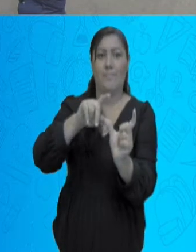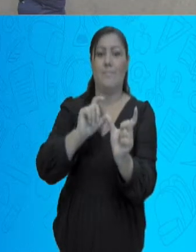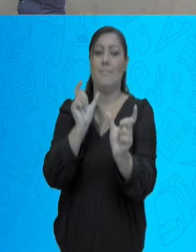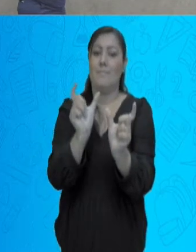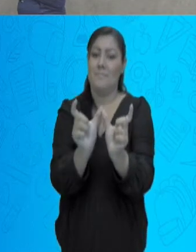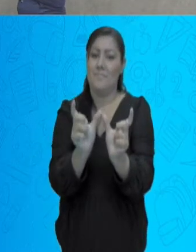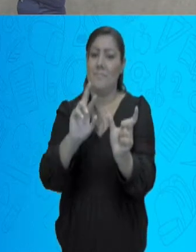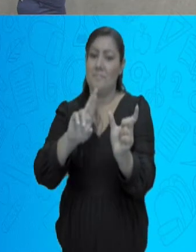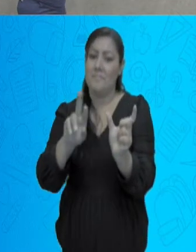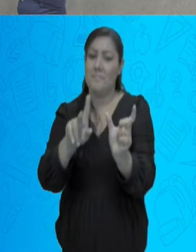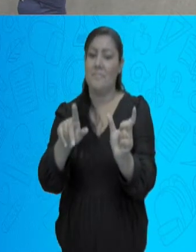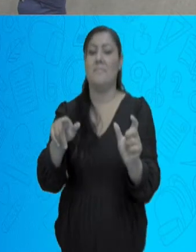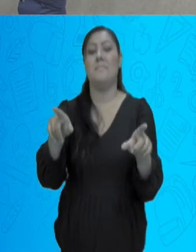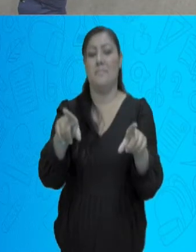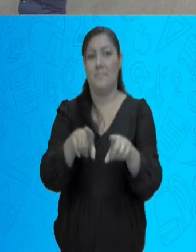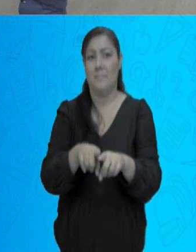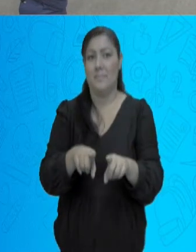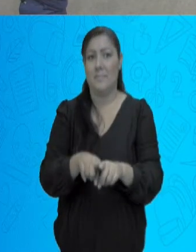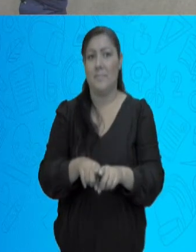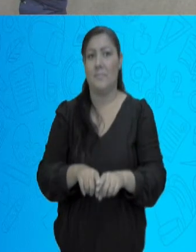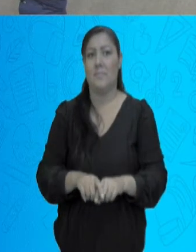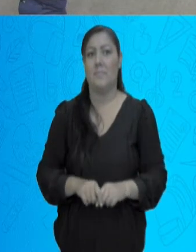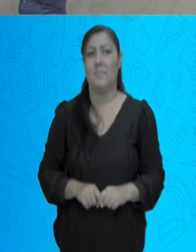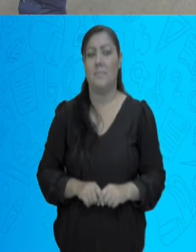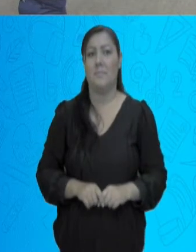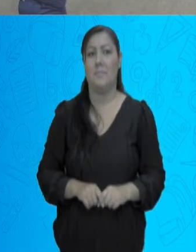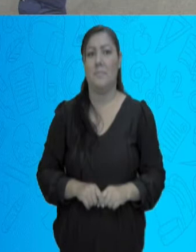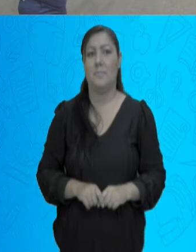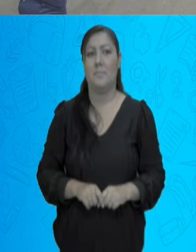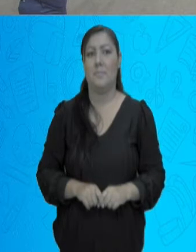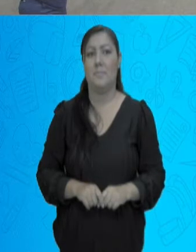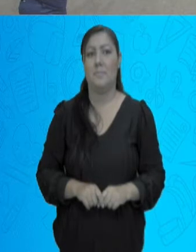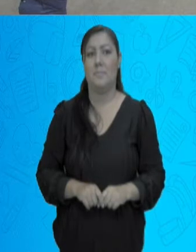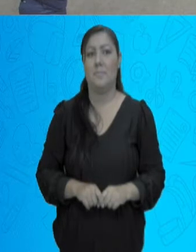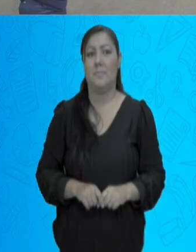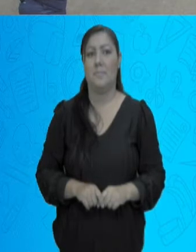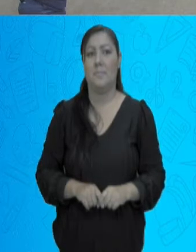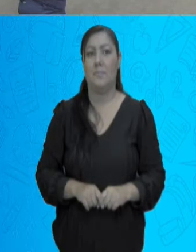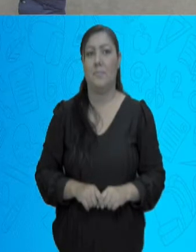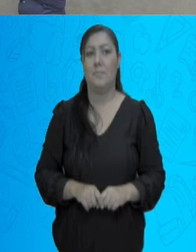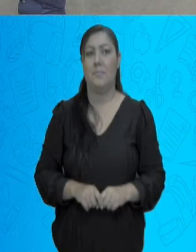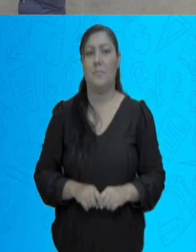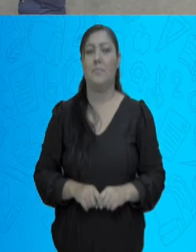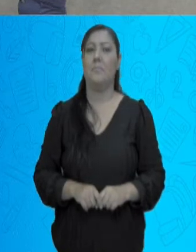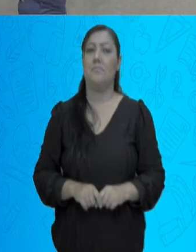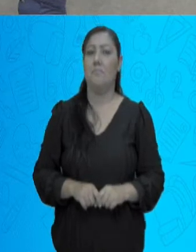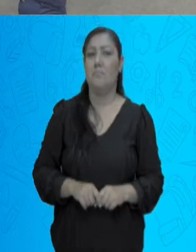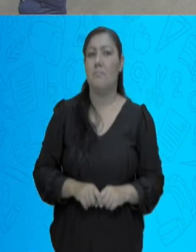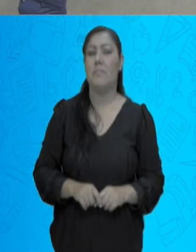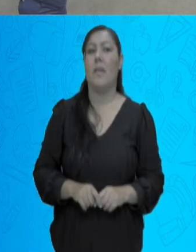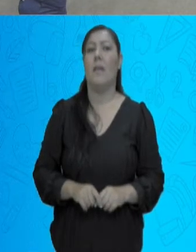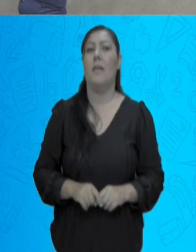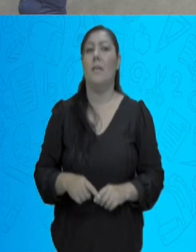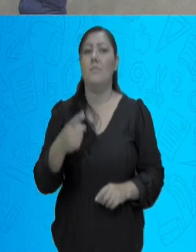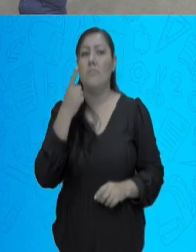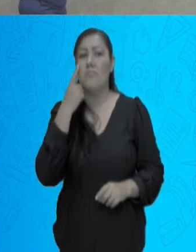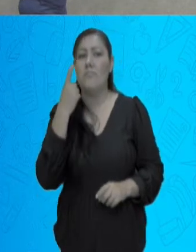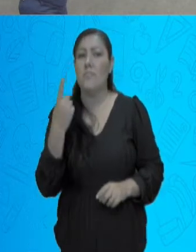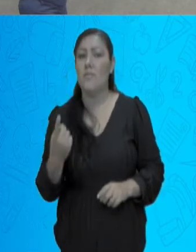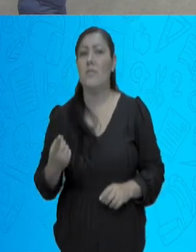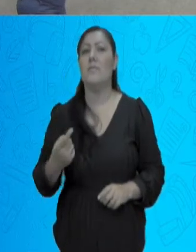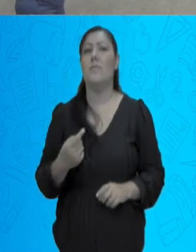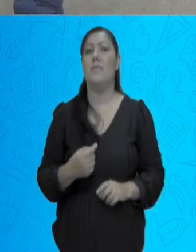diferentes. E quase em todas, né, em diversas formas verbais. Só para a gente poder notar já,